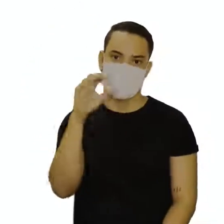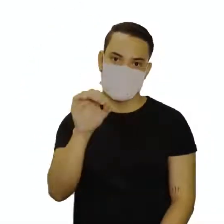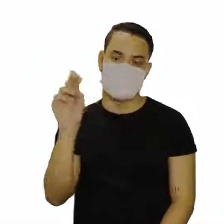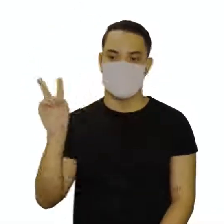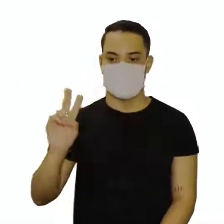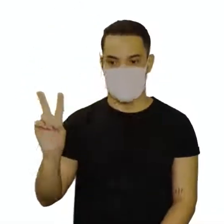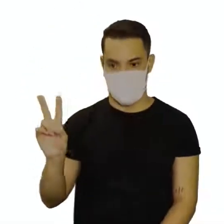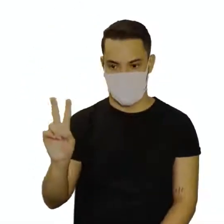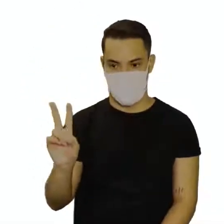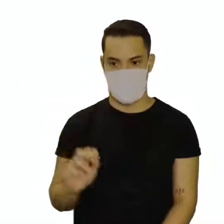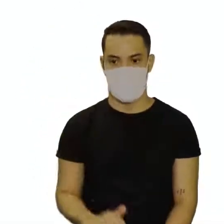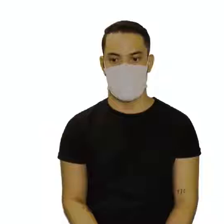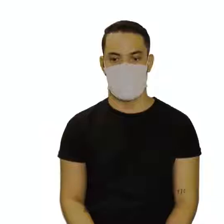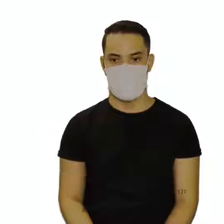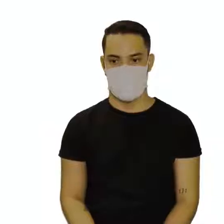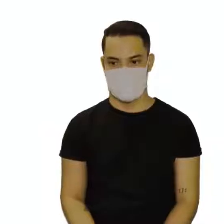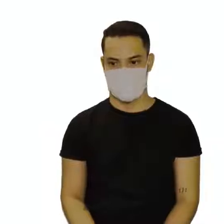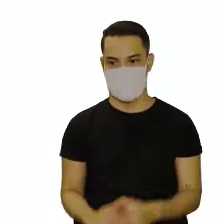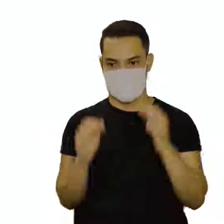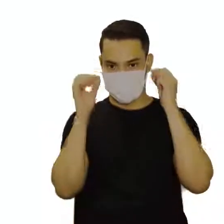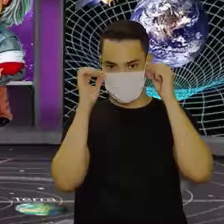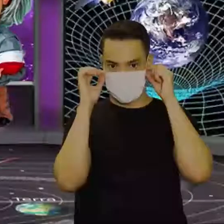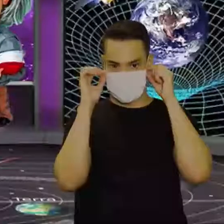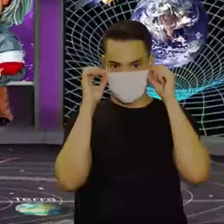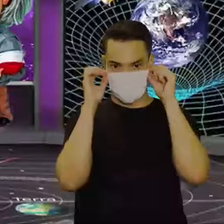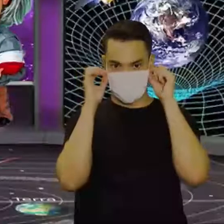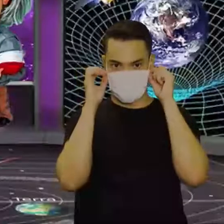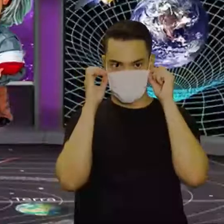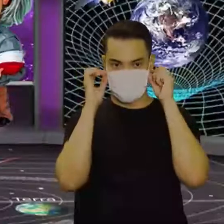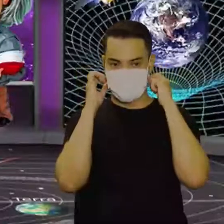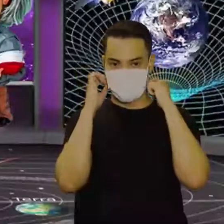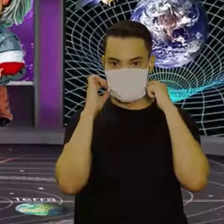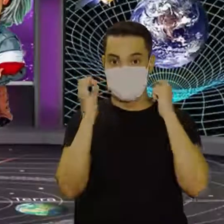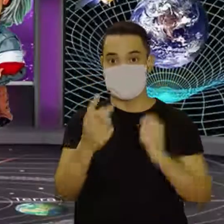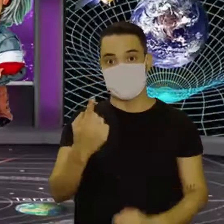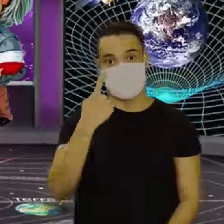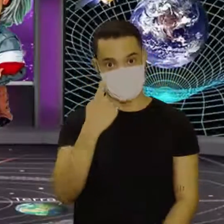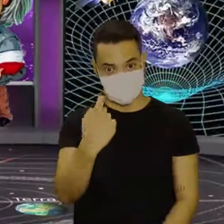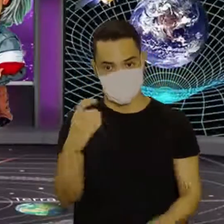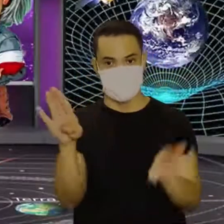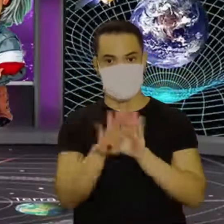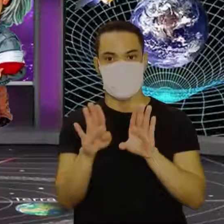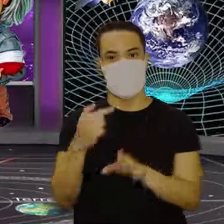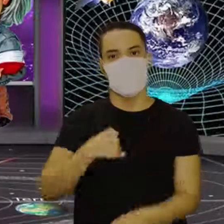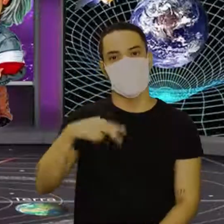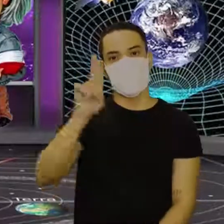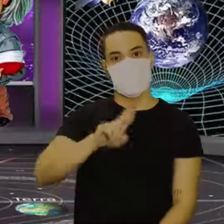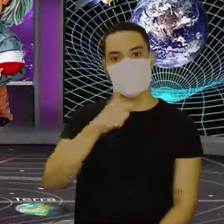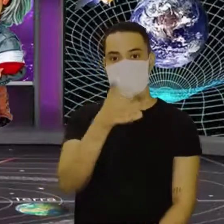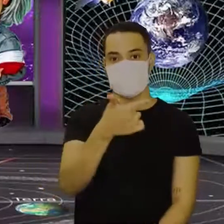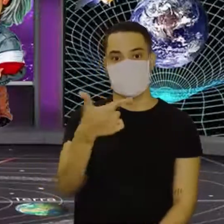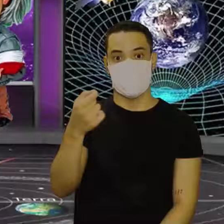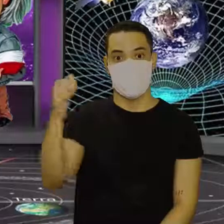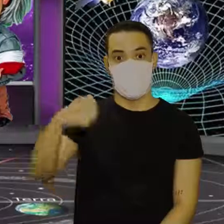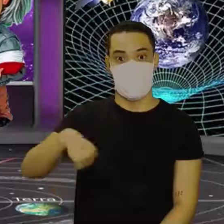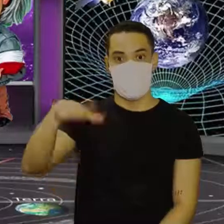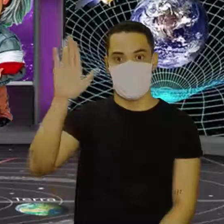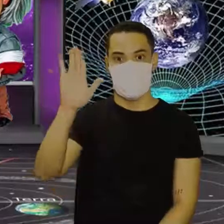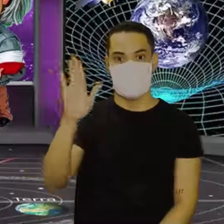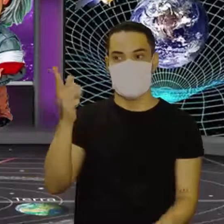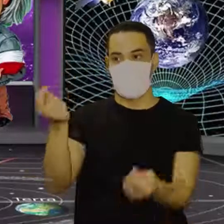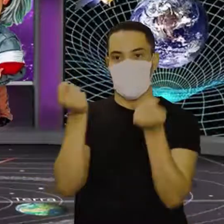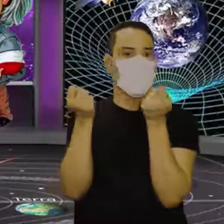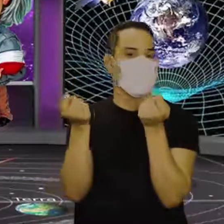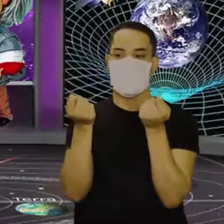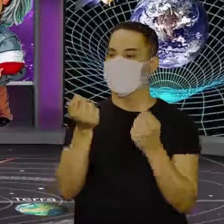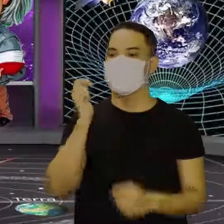220 volts. Algo interessante, gente, é que as pessoas dizem, eu vou usar 220 porque é mais econômico. Não, não